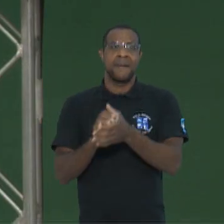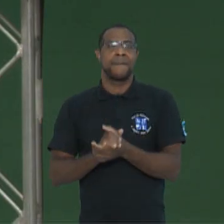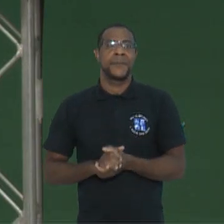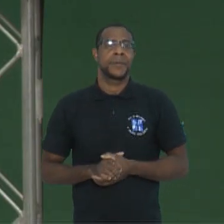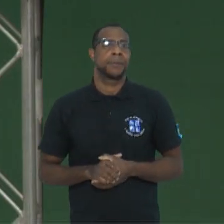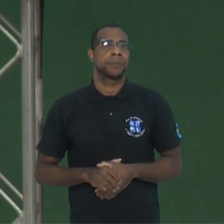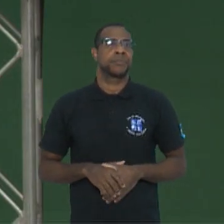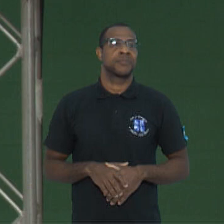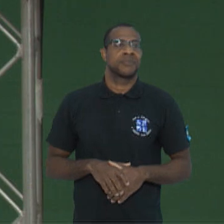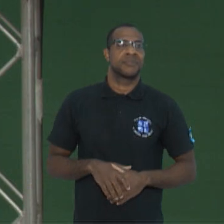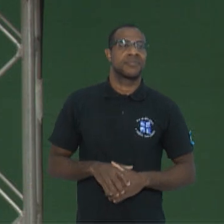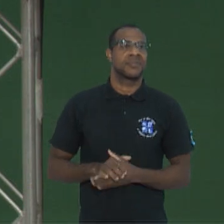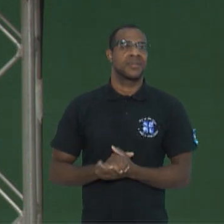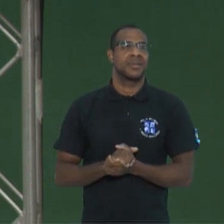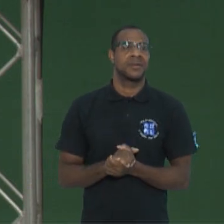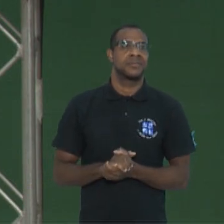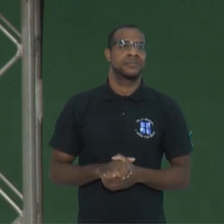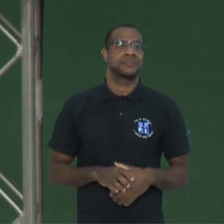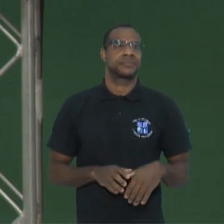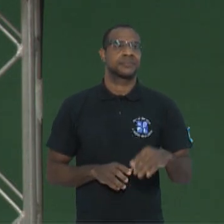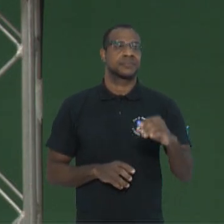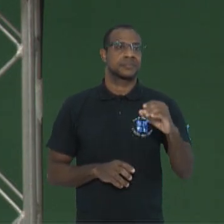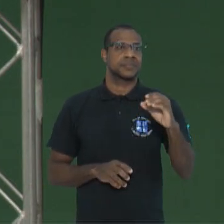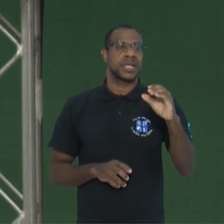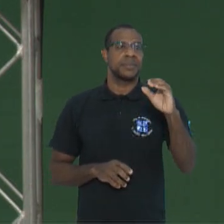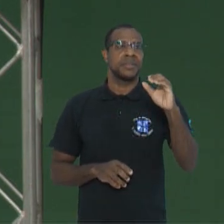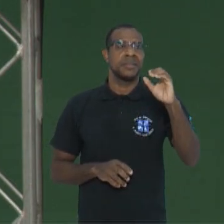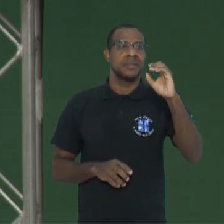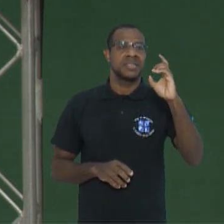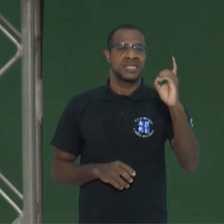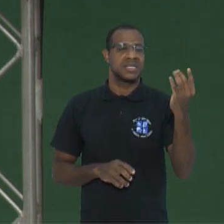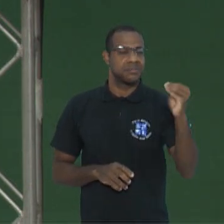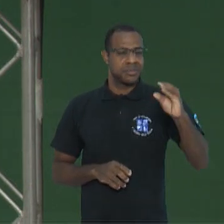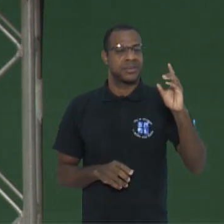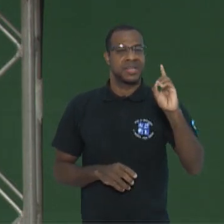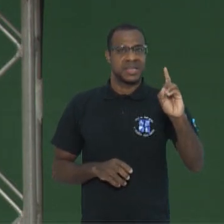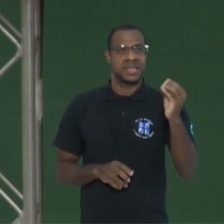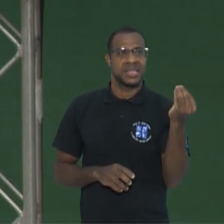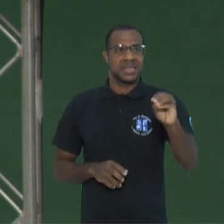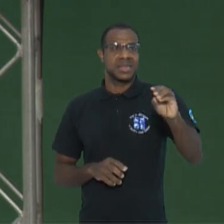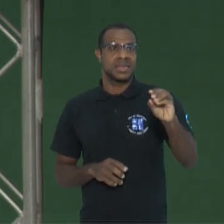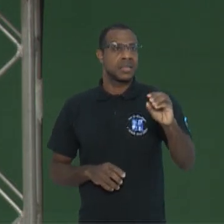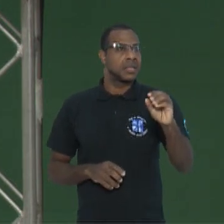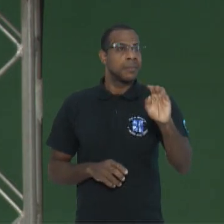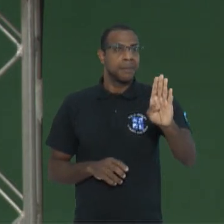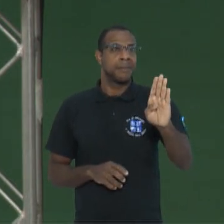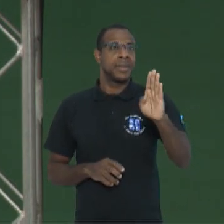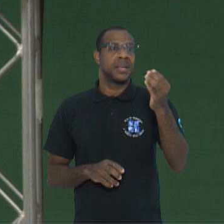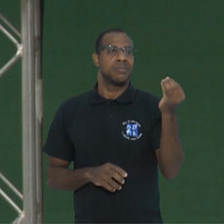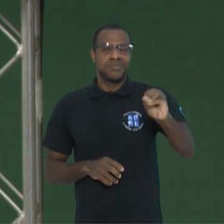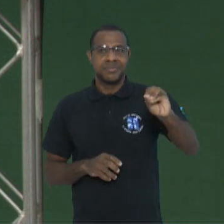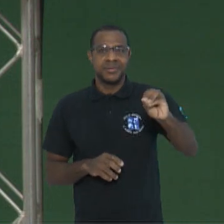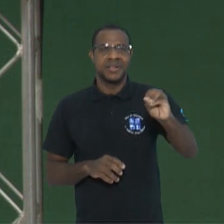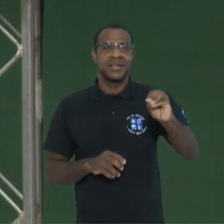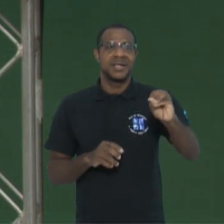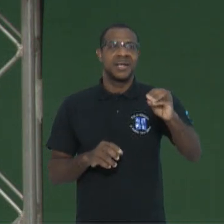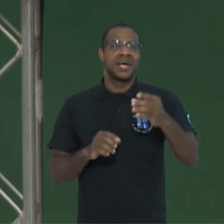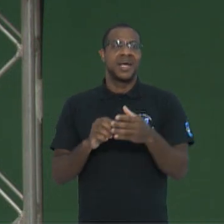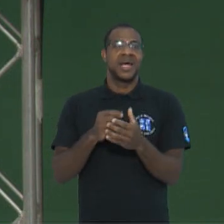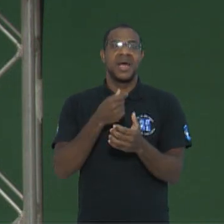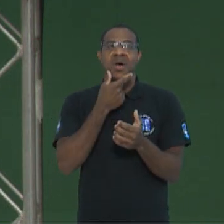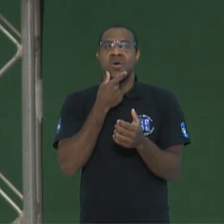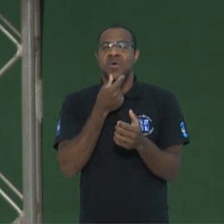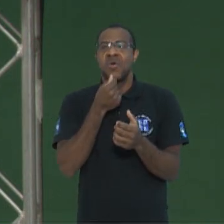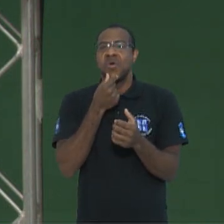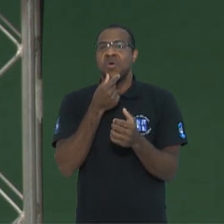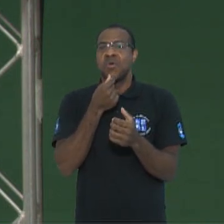o inverno está chegando. Quem acompanhou a série, quem leu os livros, sabe que essa fala é muito comum, ela é